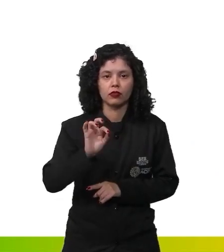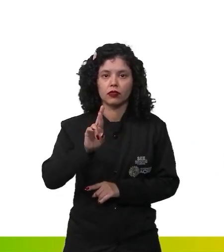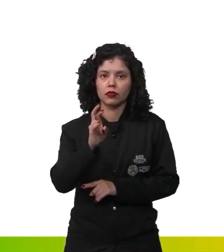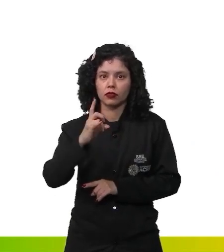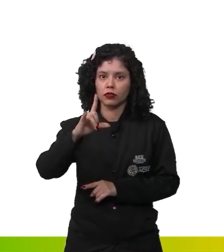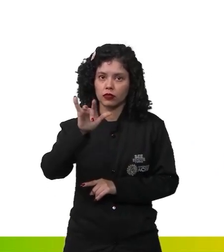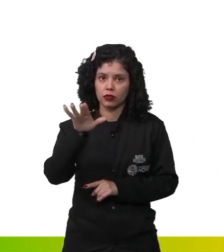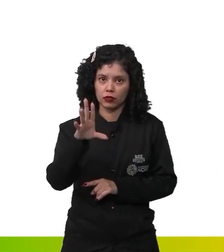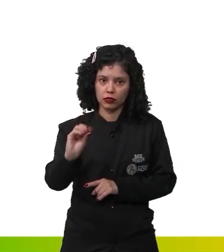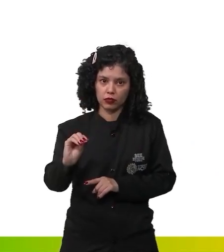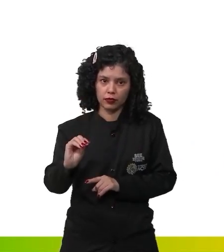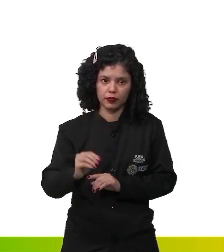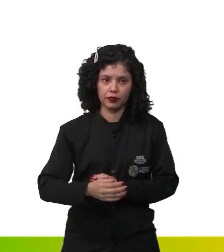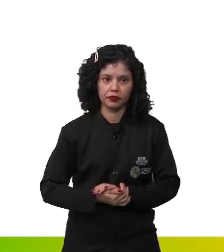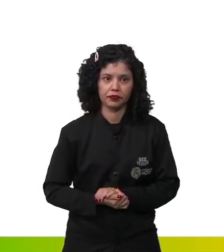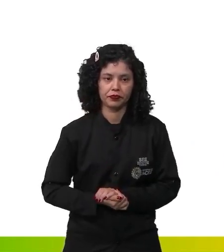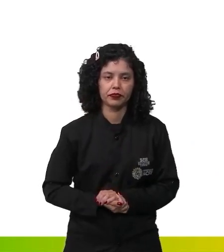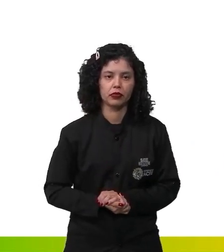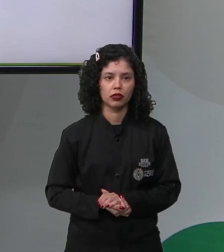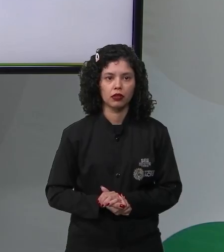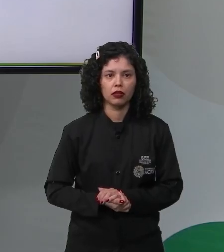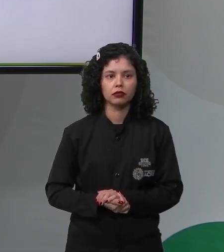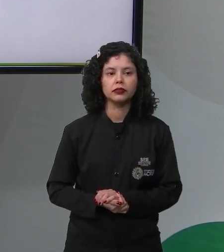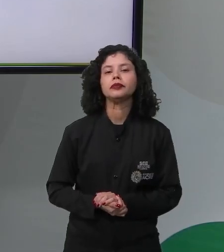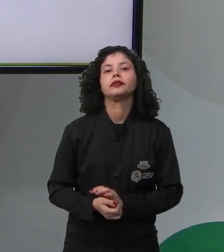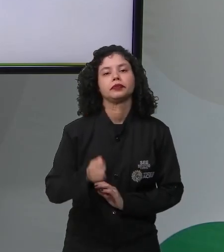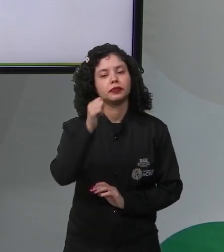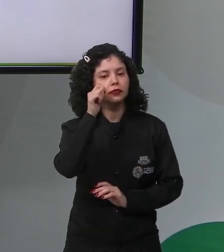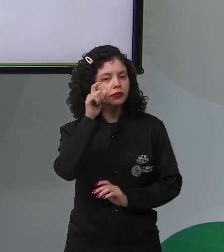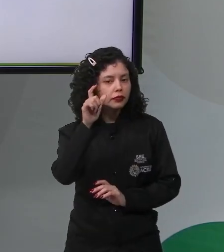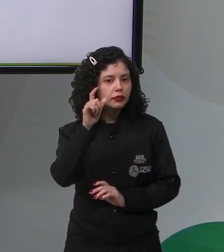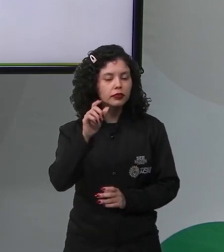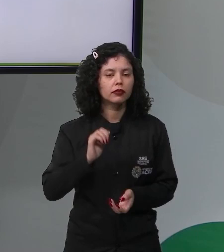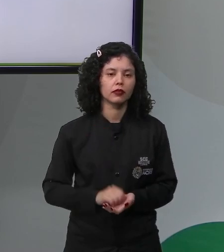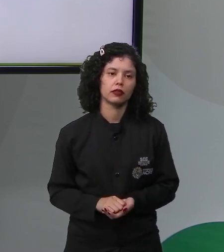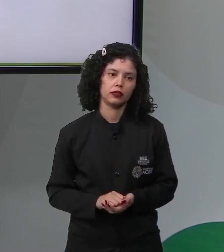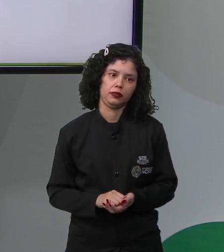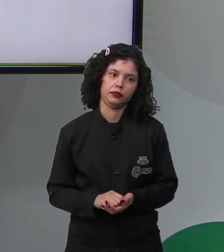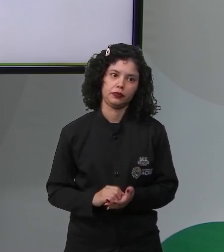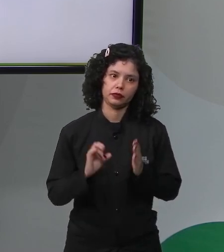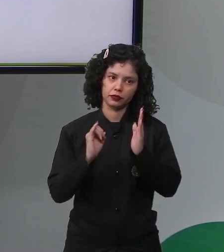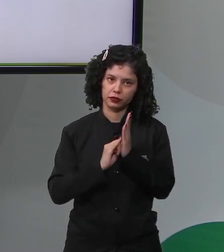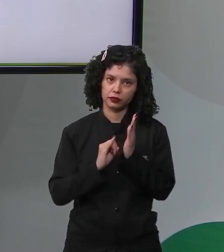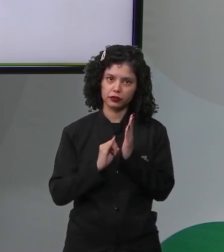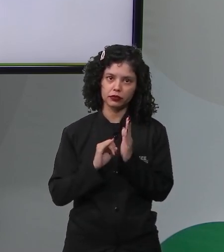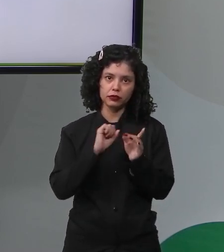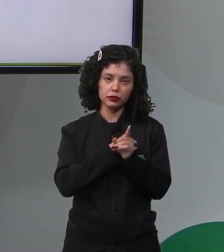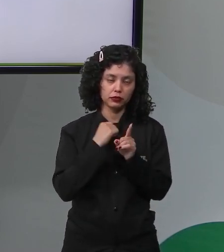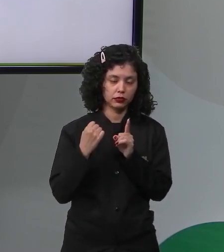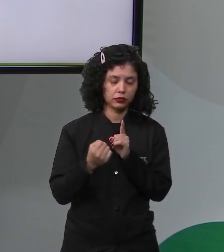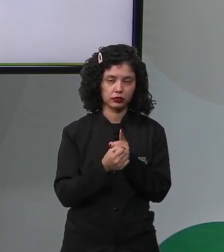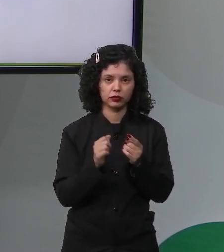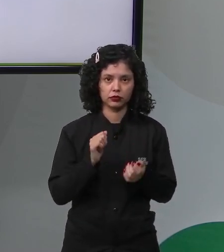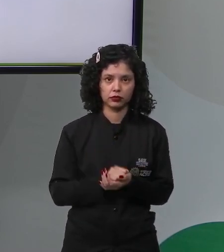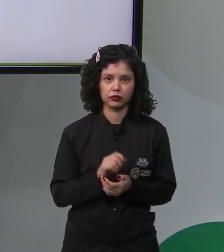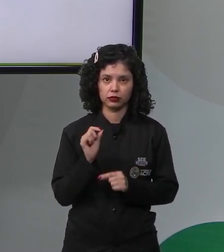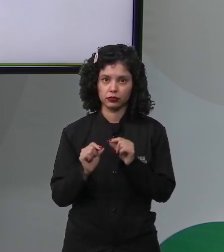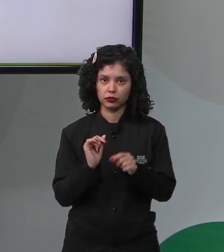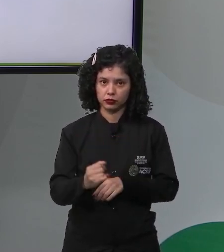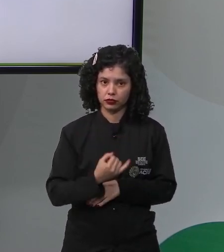e polarização. Então, prestem bem atenção. As instituições sociais, elas